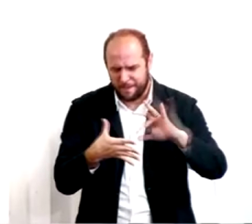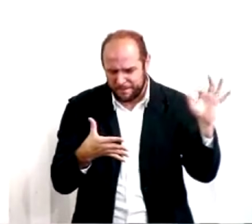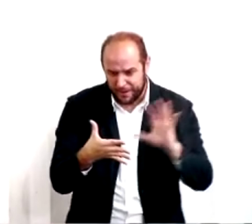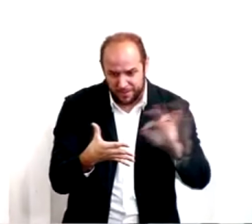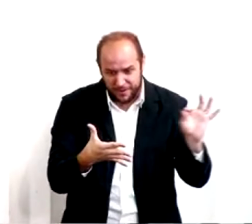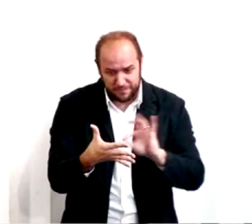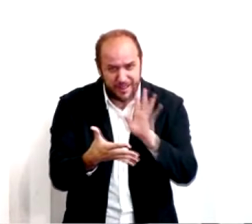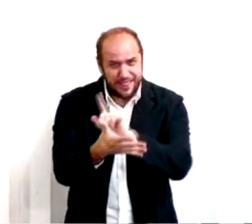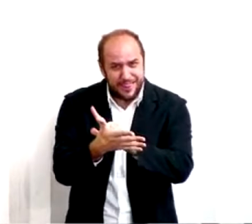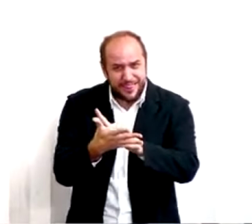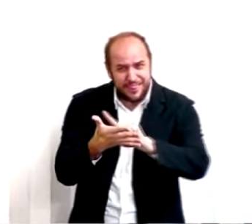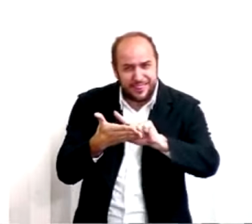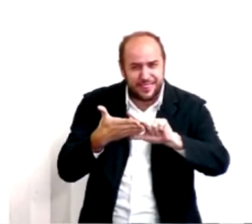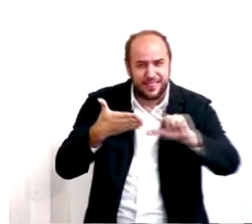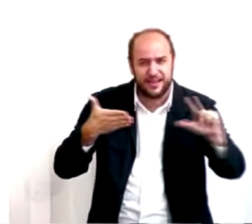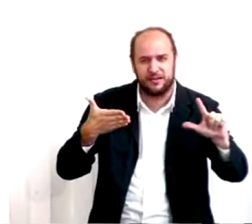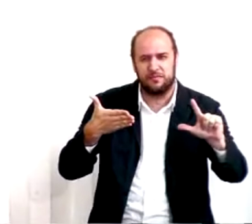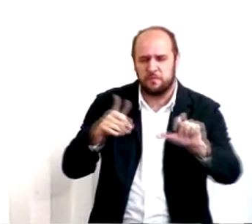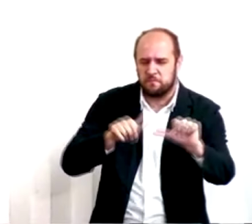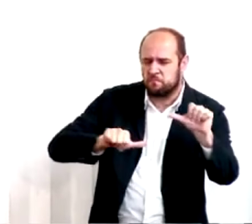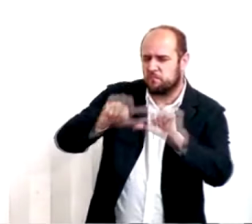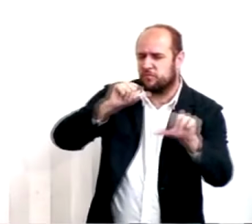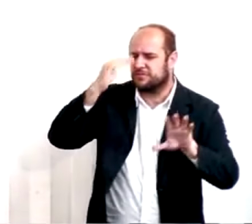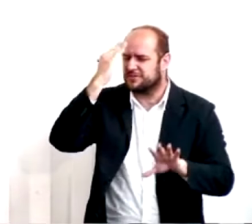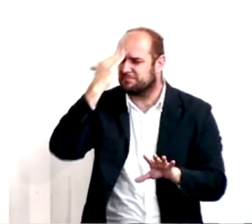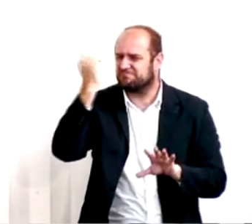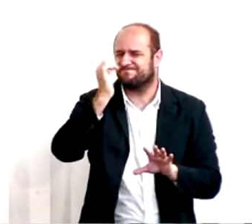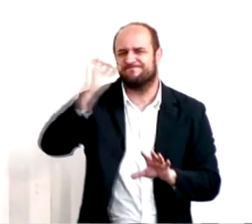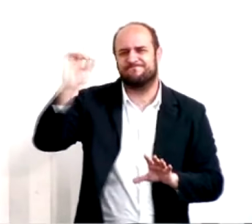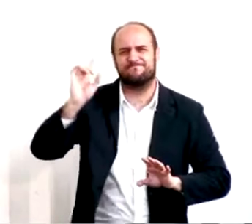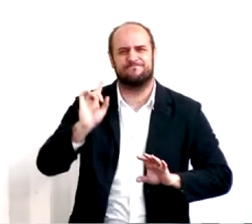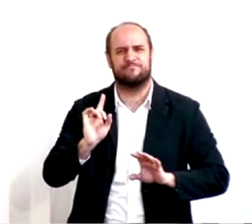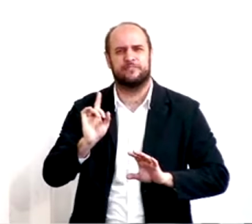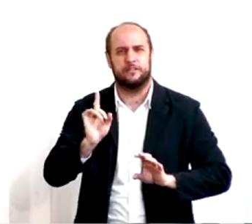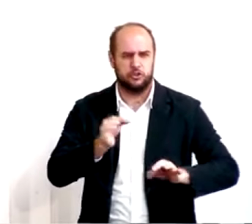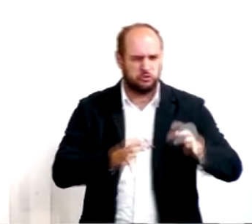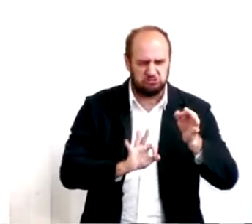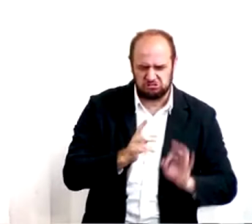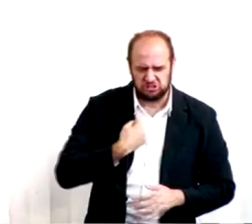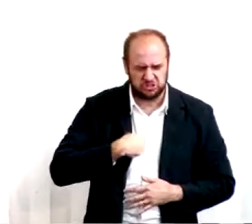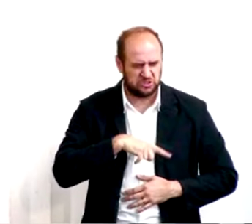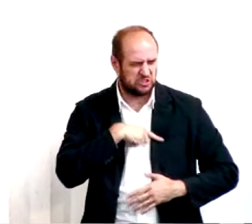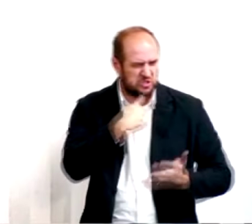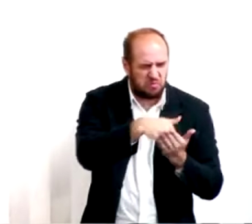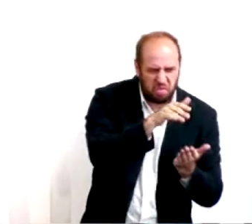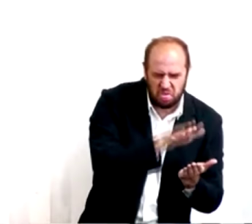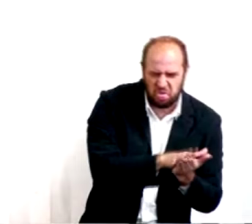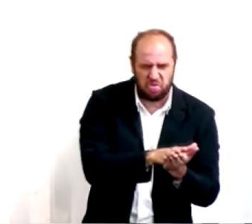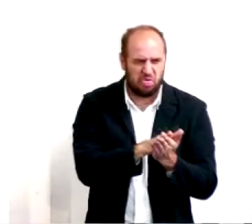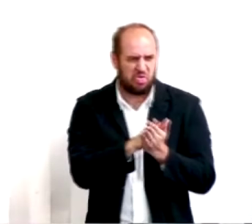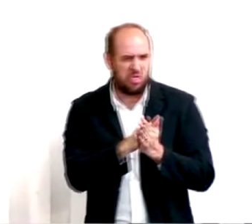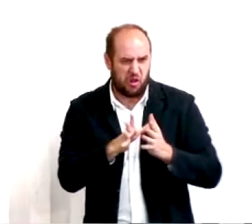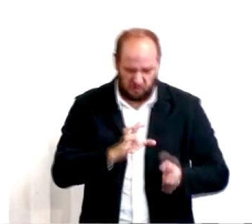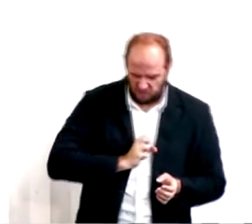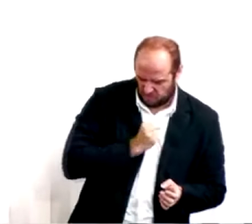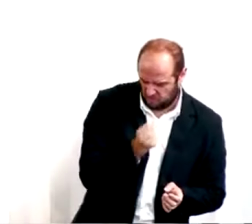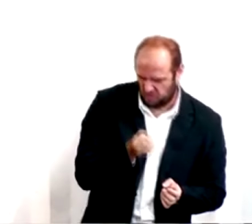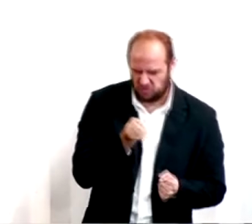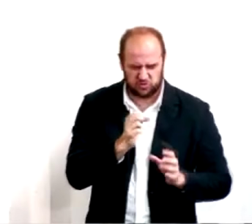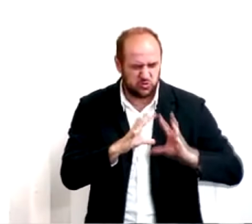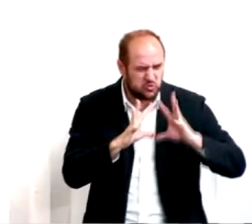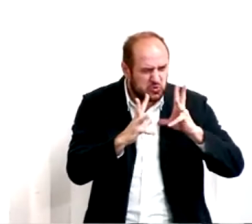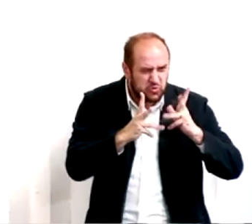percebido dentro da nossa mente a sabedoria divina a nossa injustiça as nossas vinganças as nossas cobranças os nossos olhos